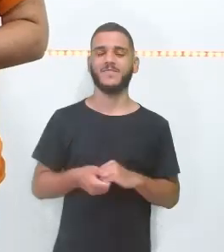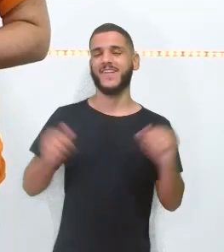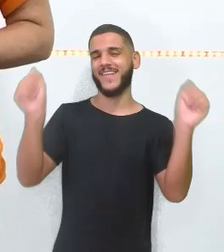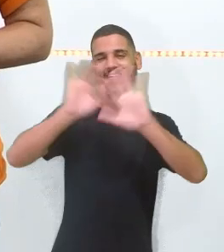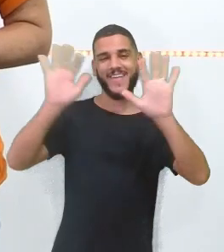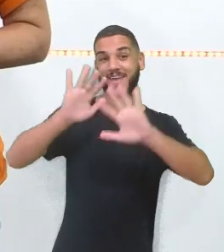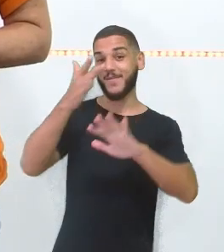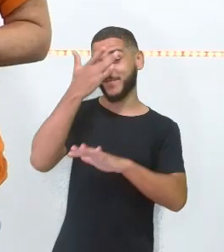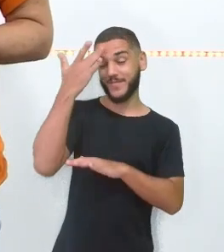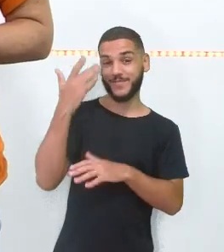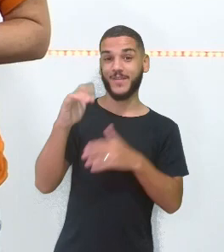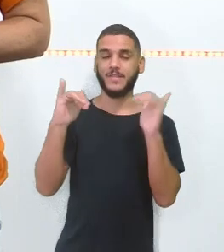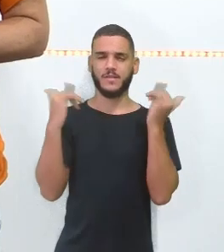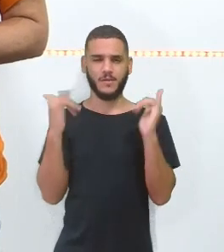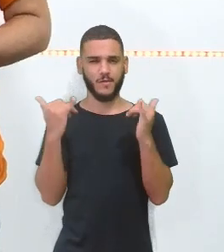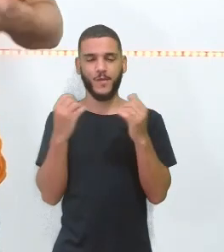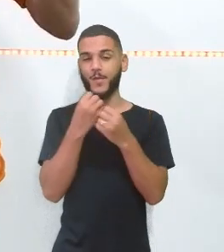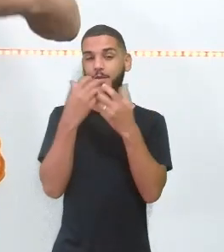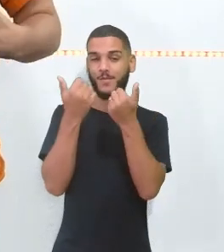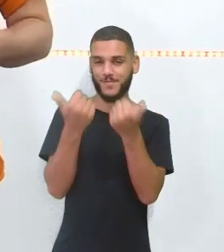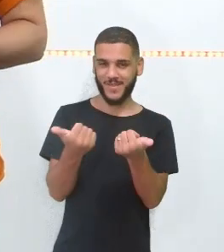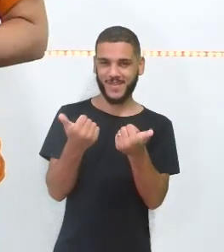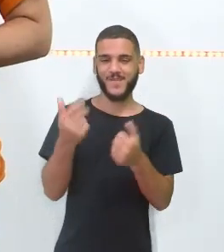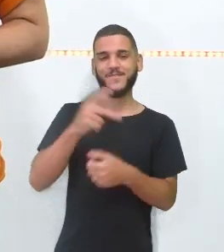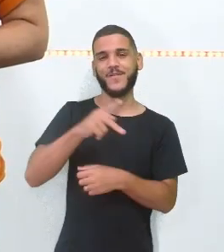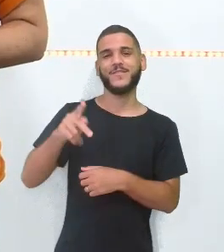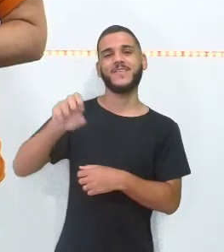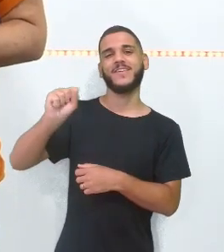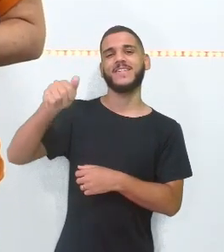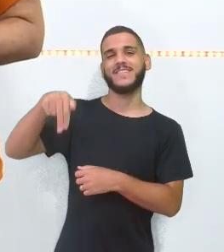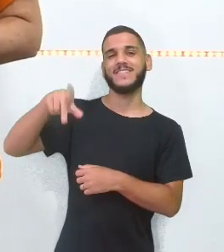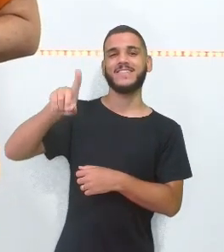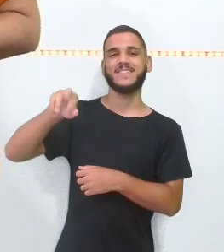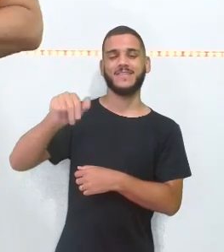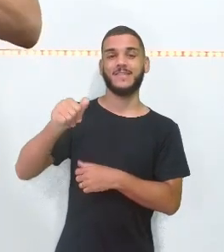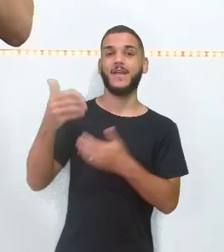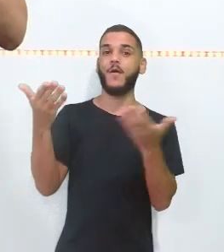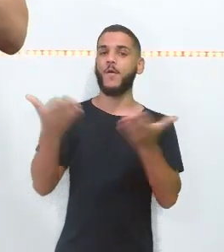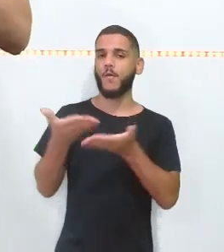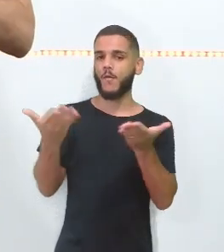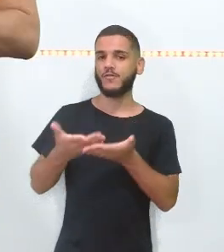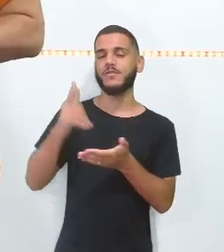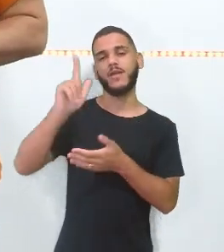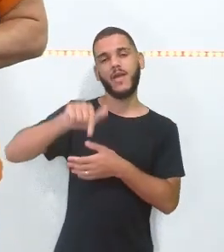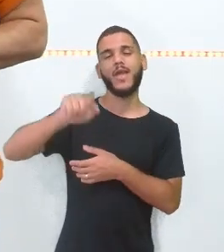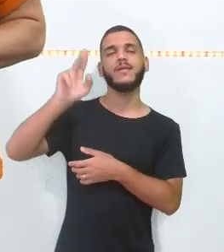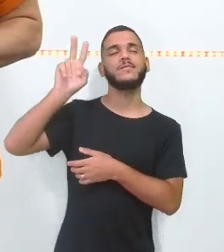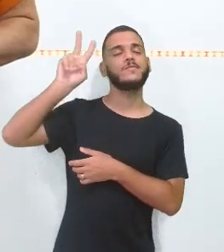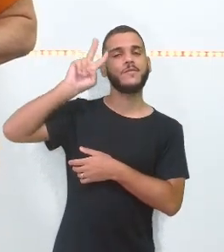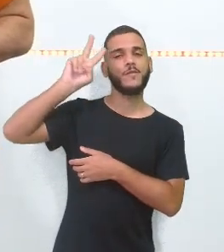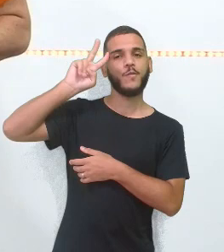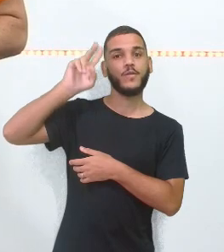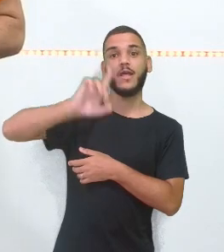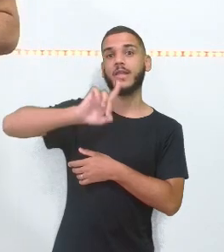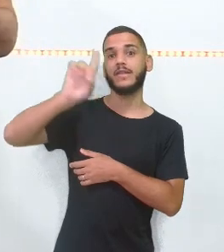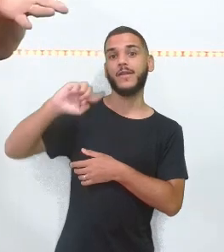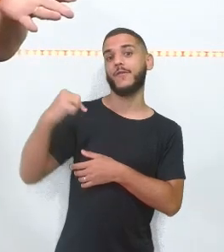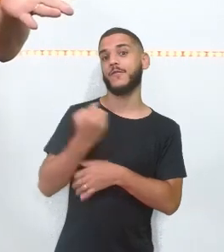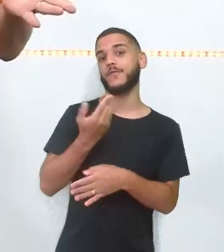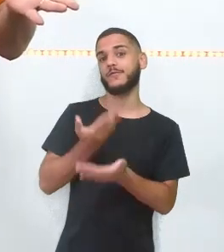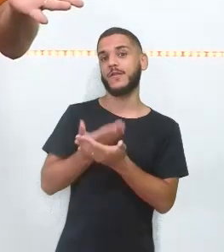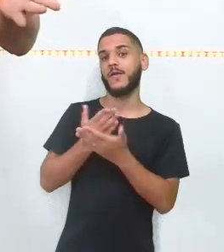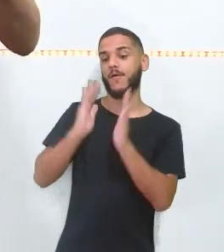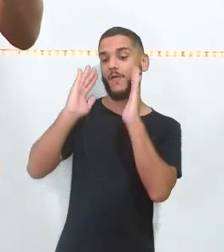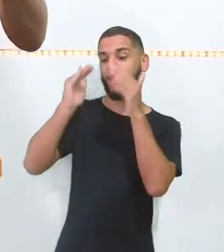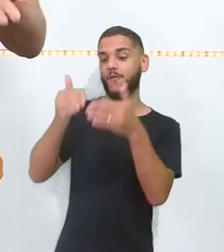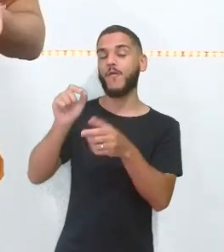E aí, pessoal, tudo tranquilo? Tudo bom? Professora Sandra Duarte, hoje é segunda-feira, hoje é dia de nós trabalharmos história.